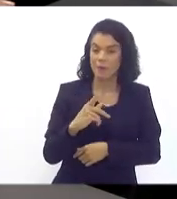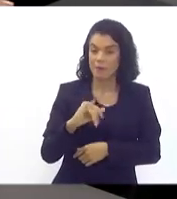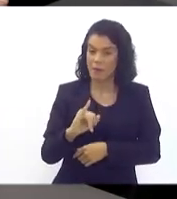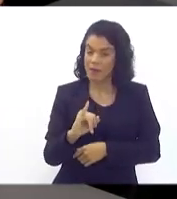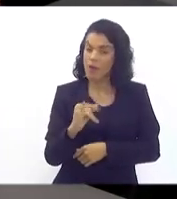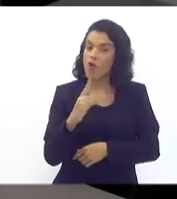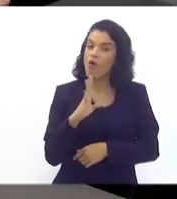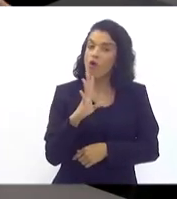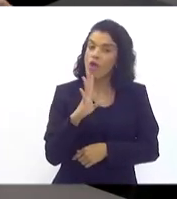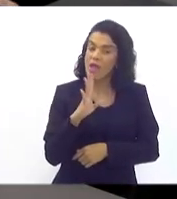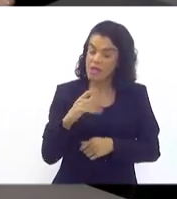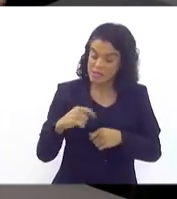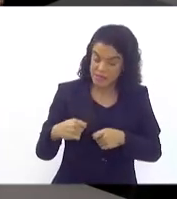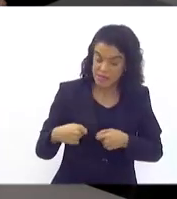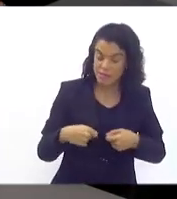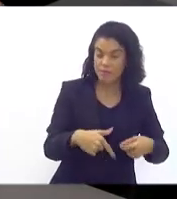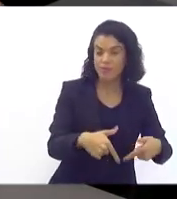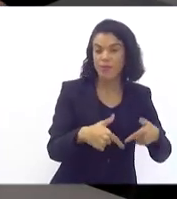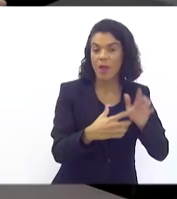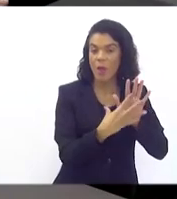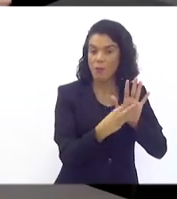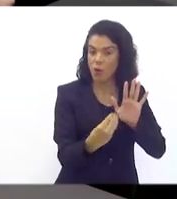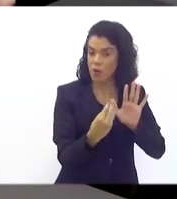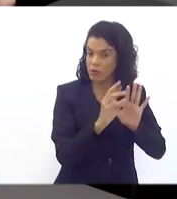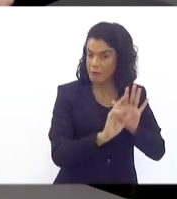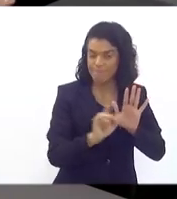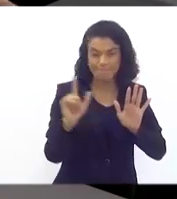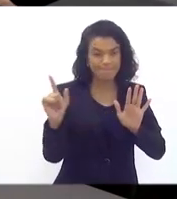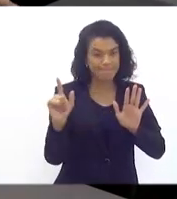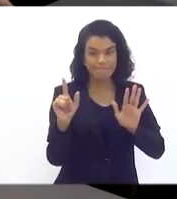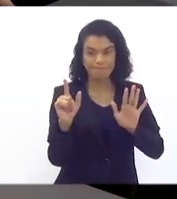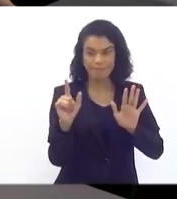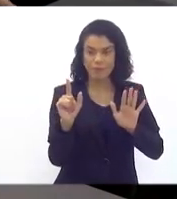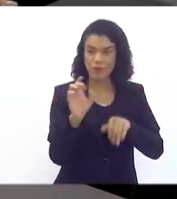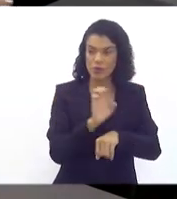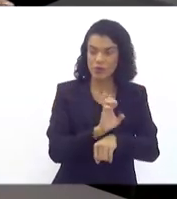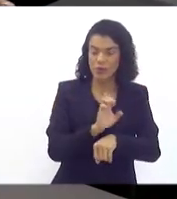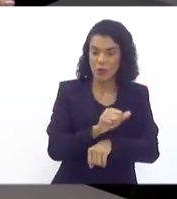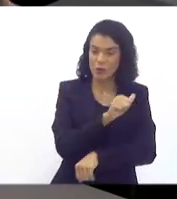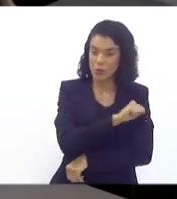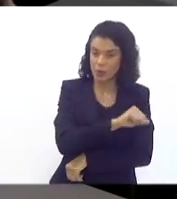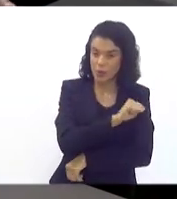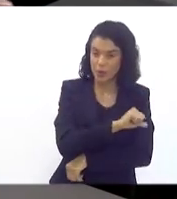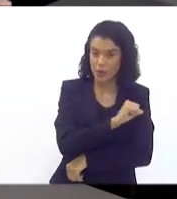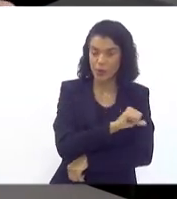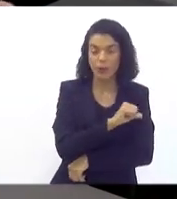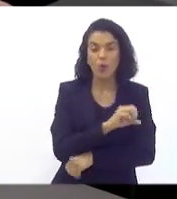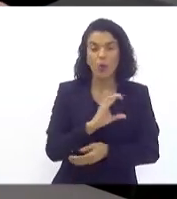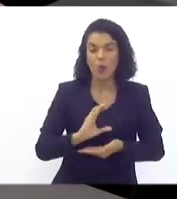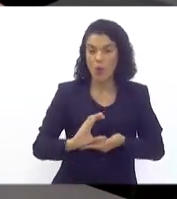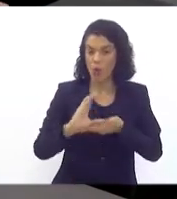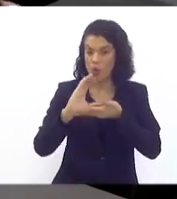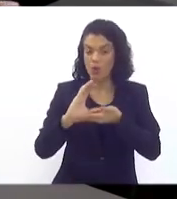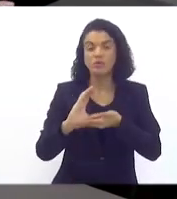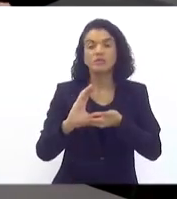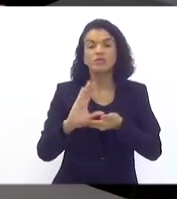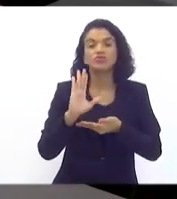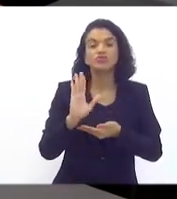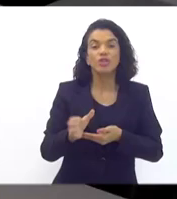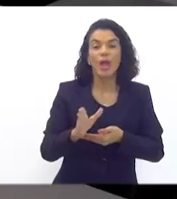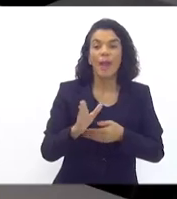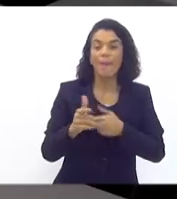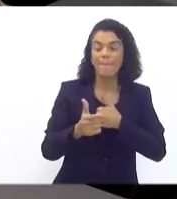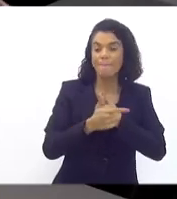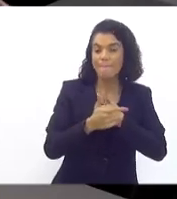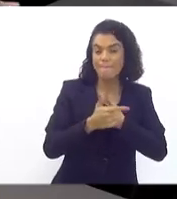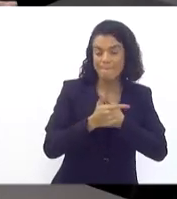forma de atuação que é um modelo diferente do modelo do Estado do Rio de Janeiro onde os conselheiros são nomeados mas já para